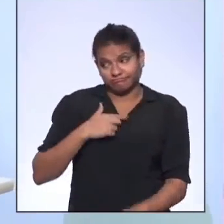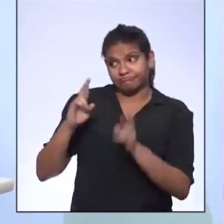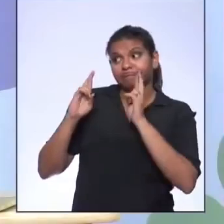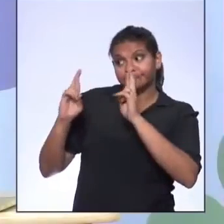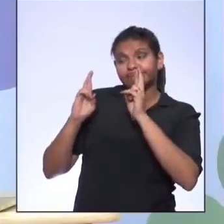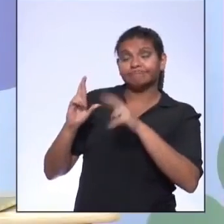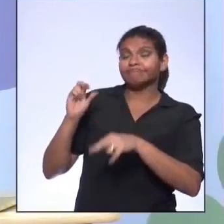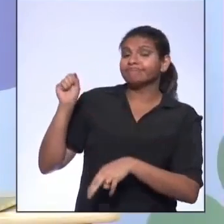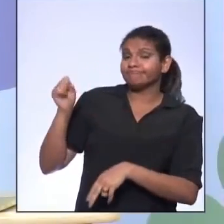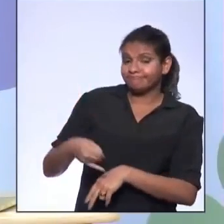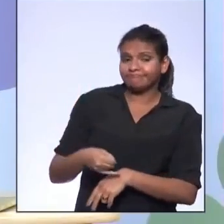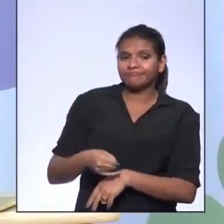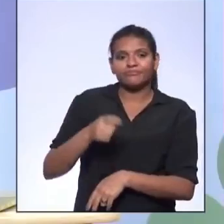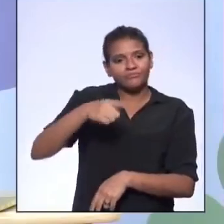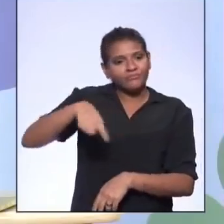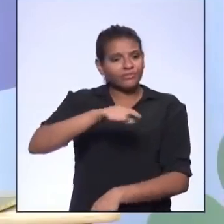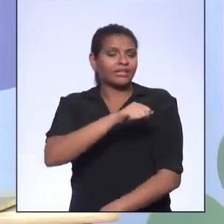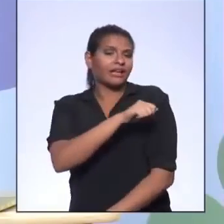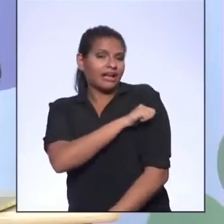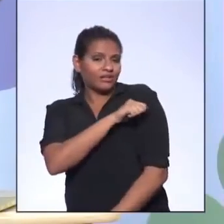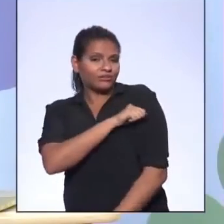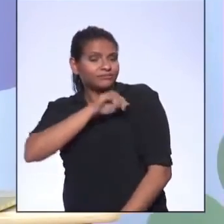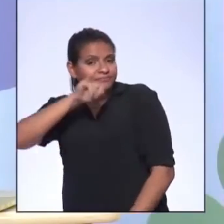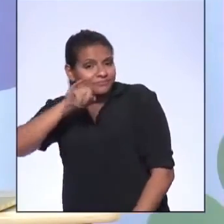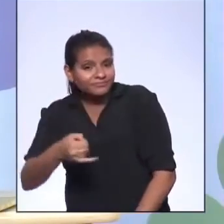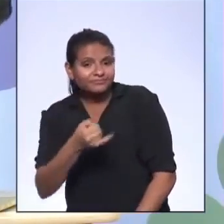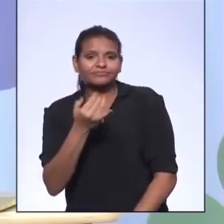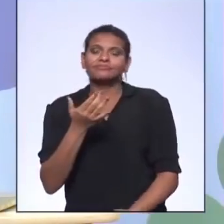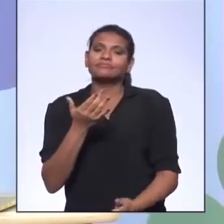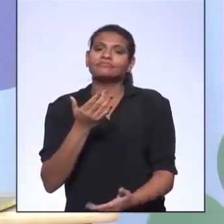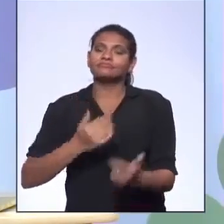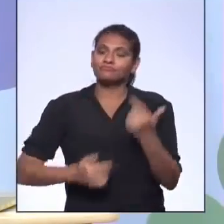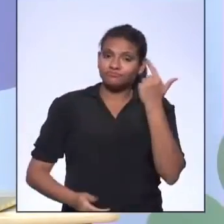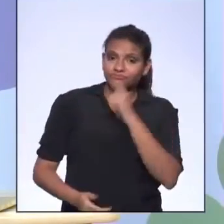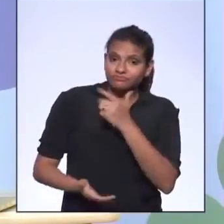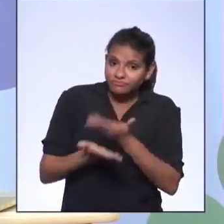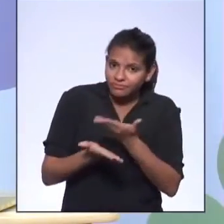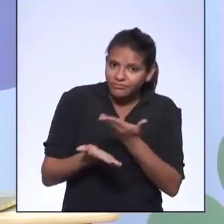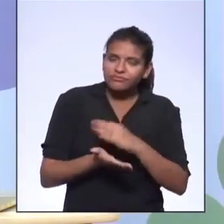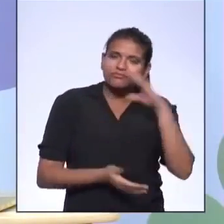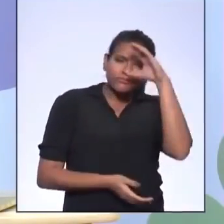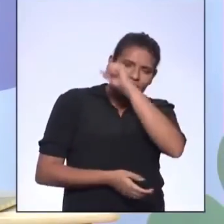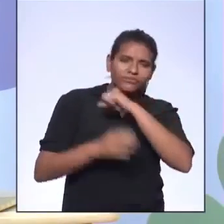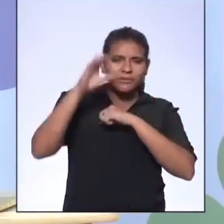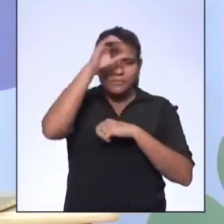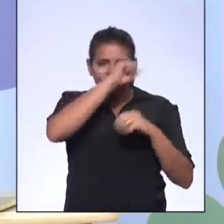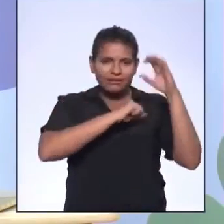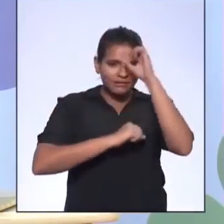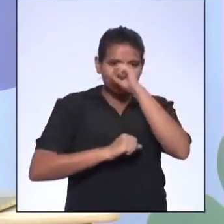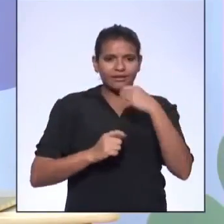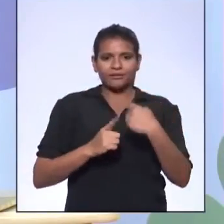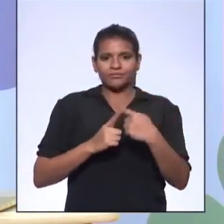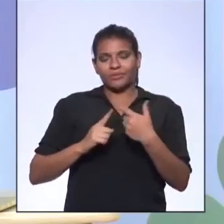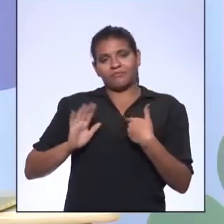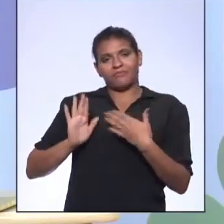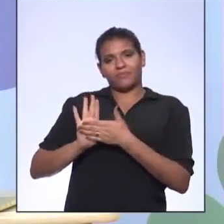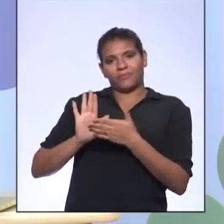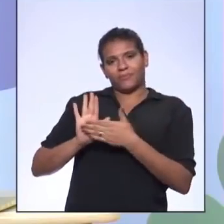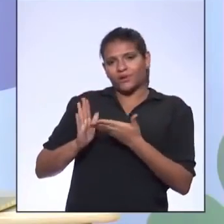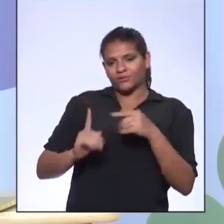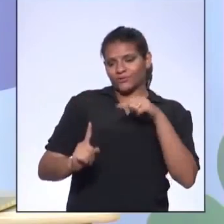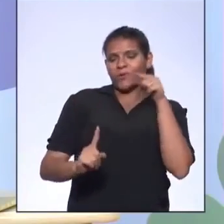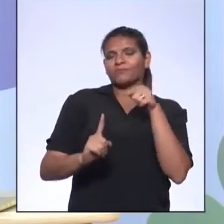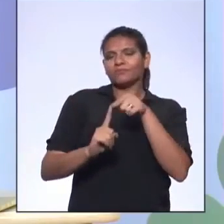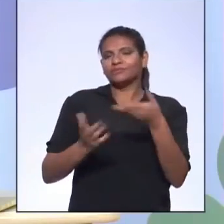né, professor Mauro? Eu espero que nós estejamos aí alcançando os objetivos a qual foi proposto na aula,